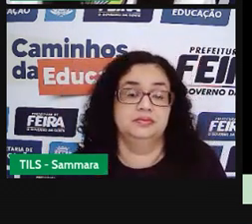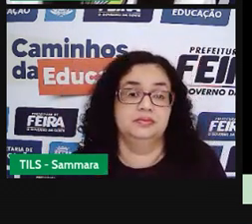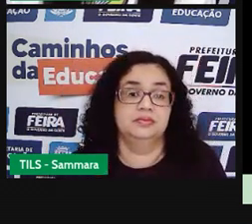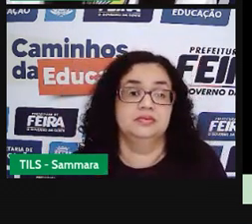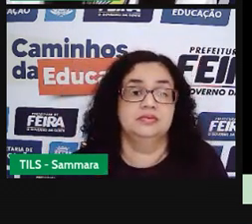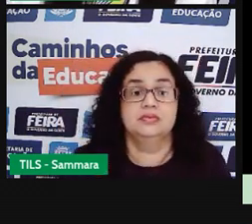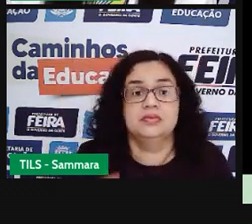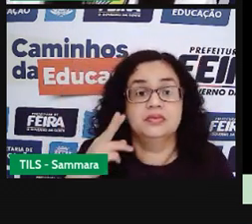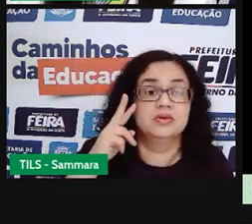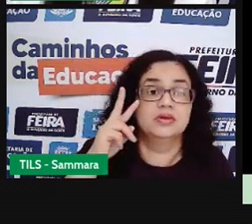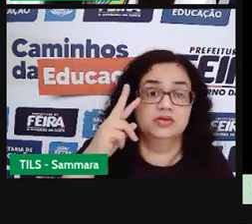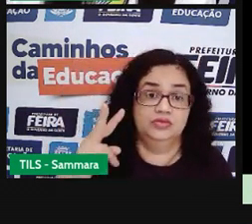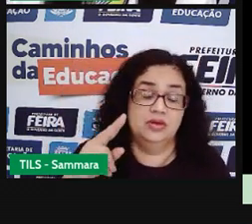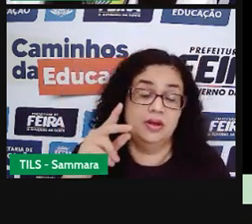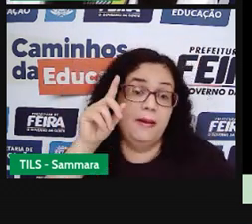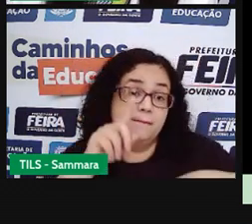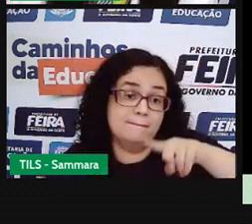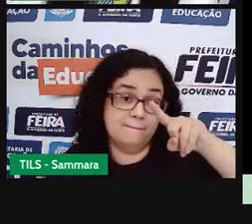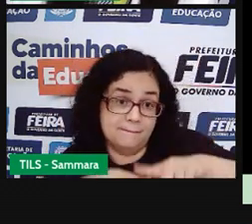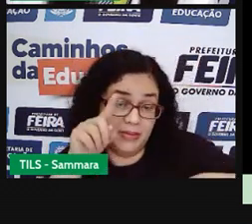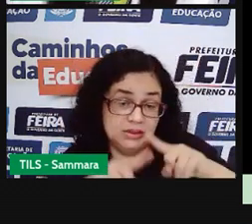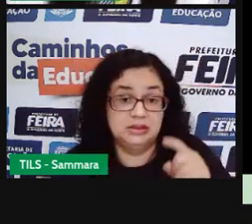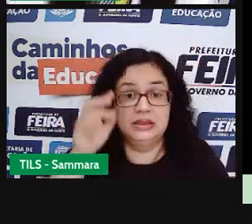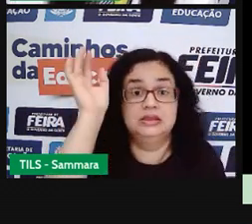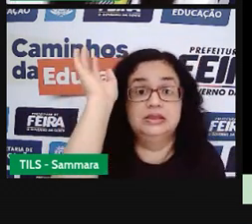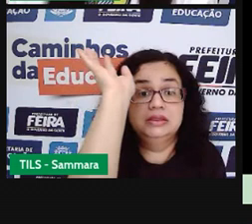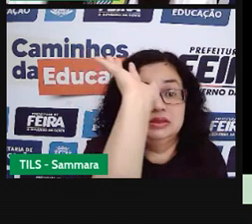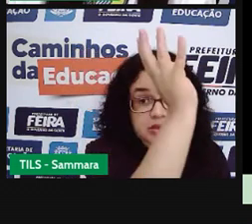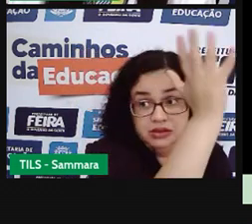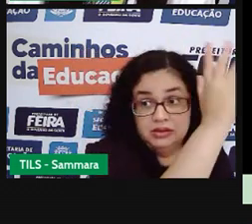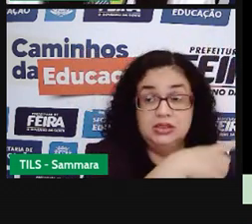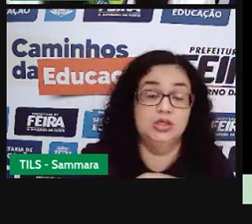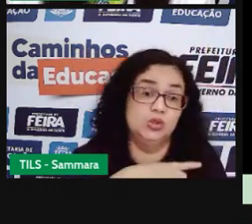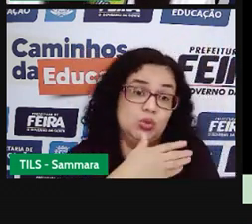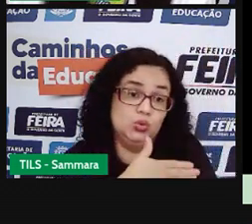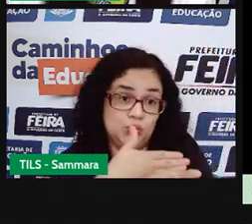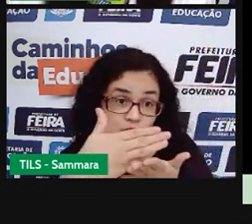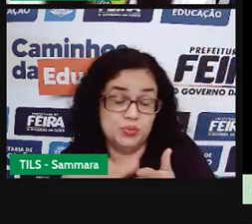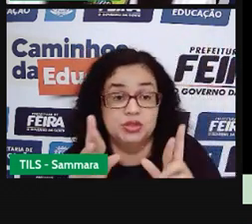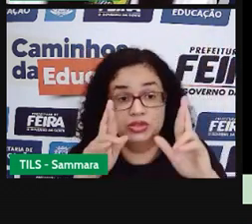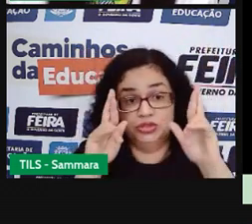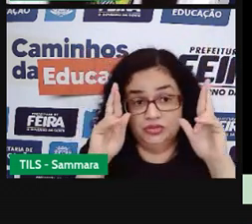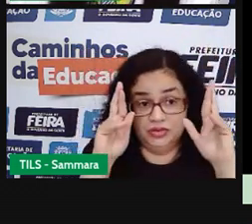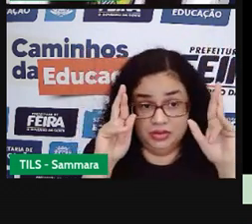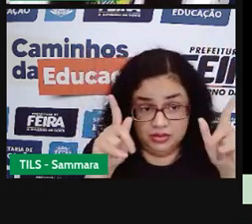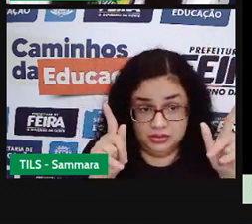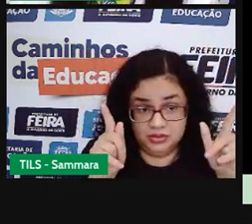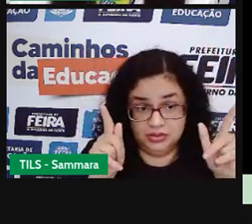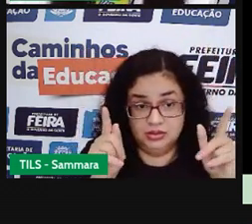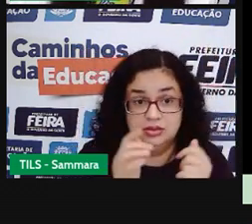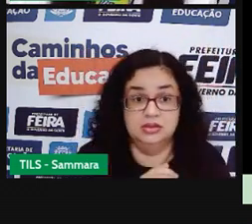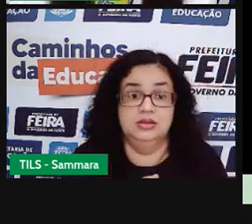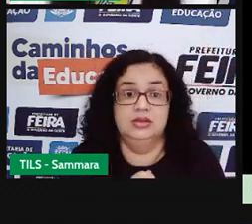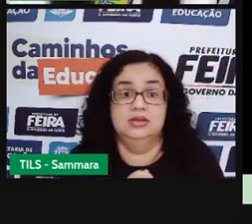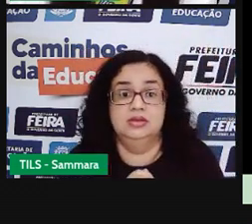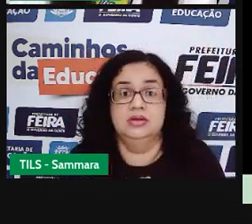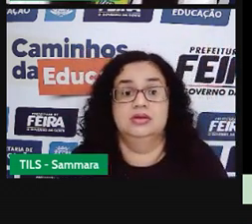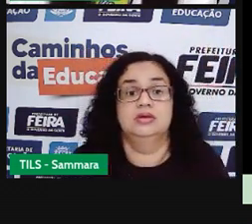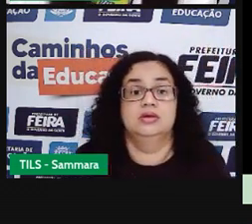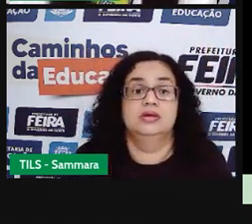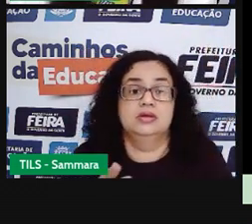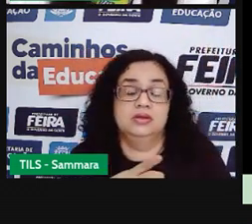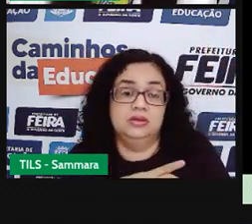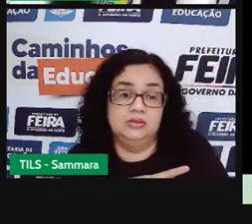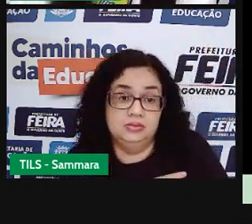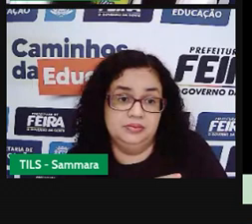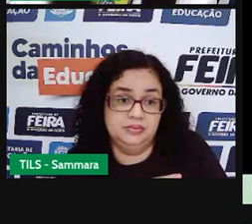Oi e aí nós vemos que os materiais naturais eles têm origem em diferentes em relação ao meio natural